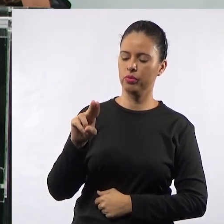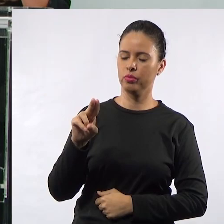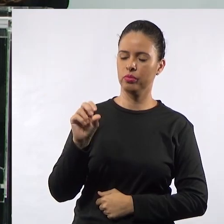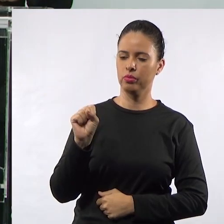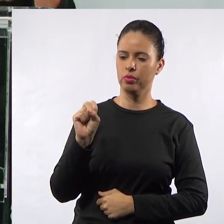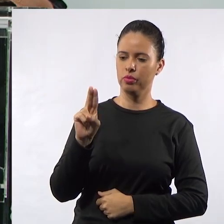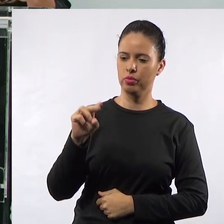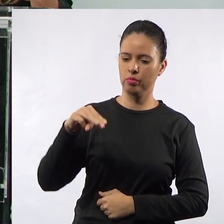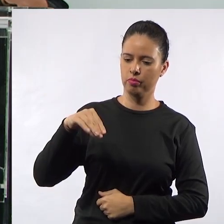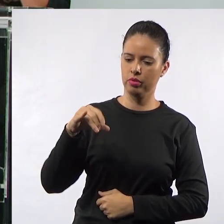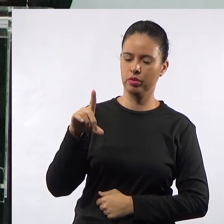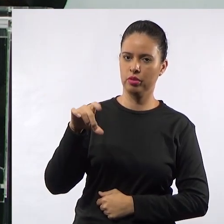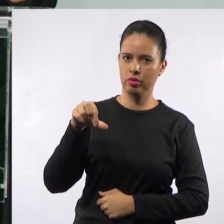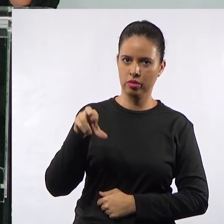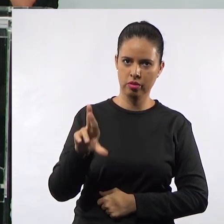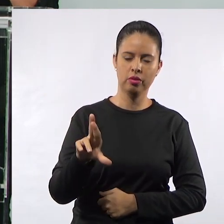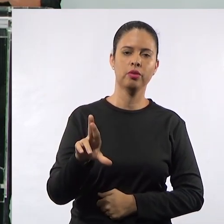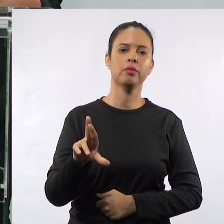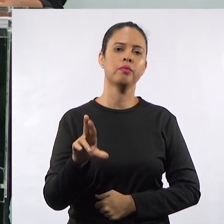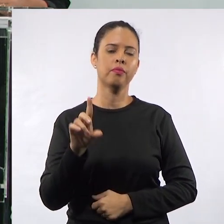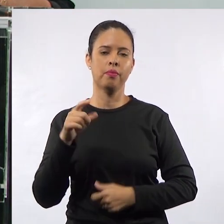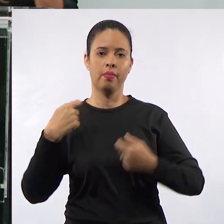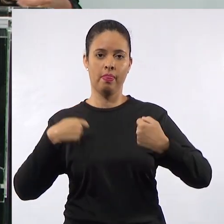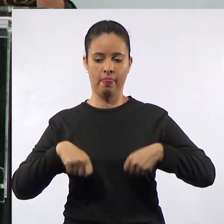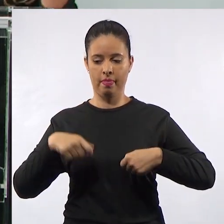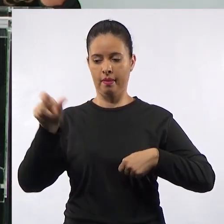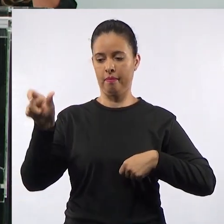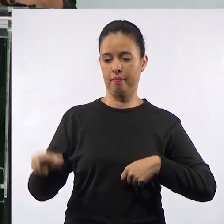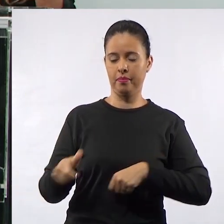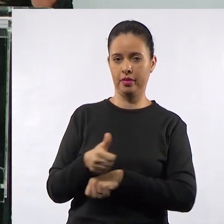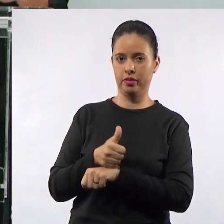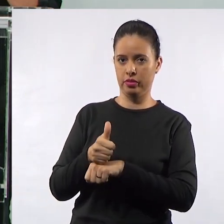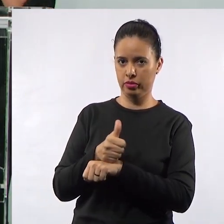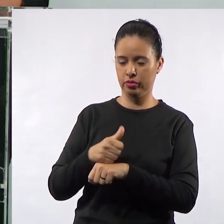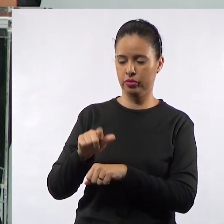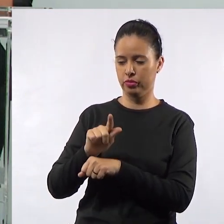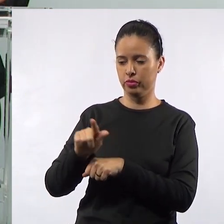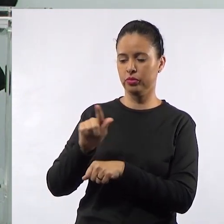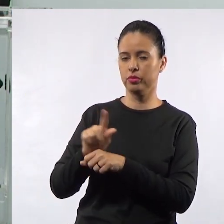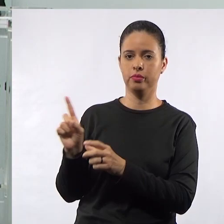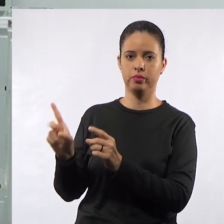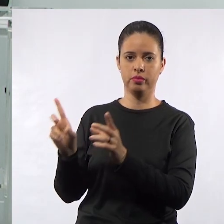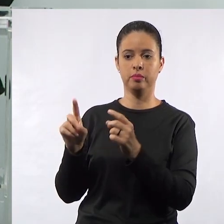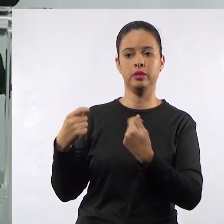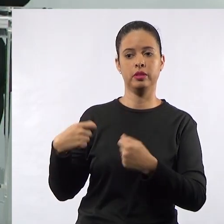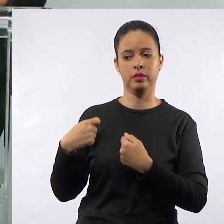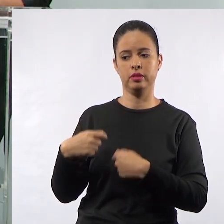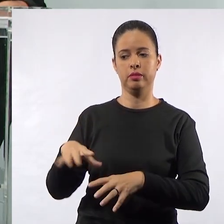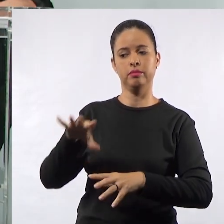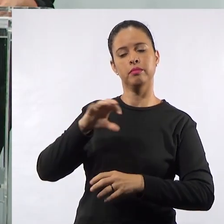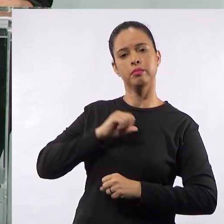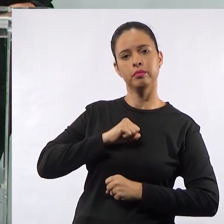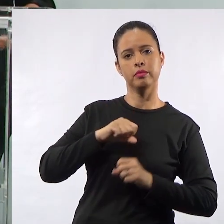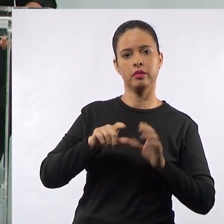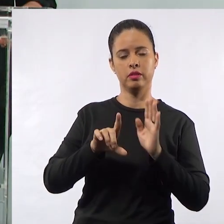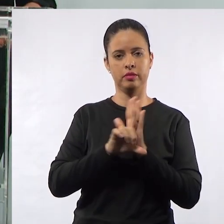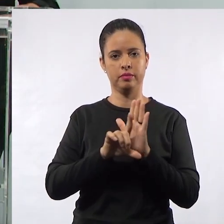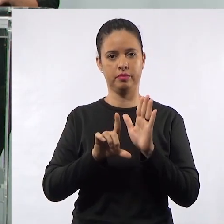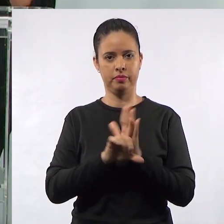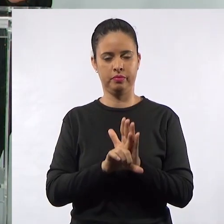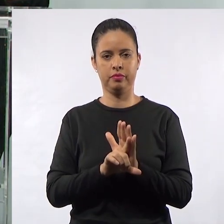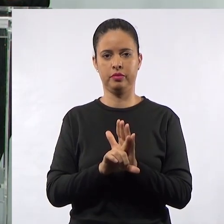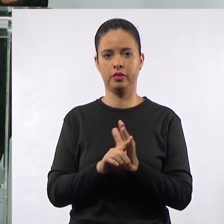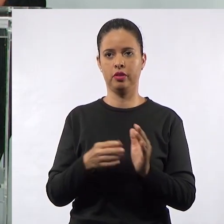comercial, ele precisa, de fato, se apropriar e entender como que funcionam as nossas regras, a nossa legislação